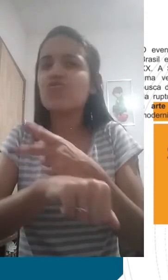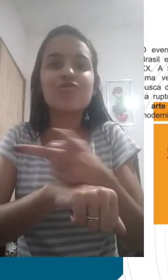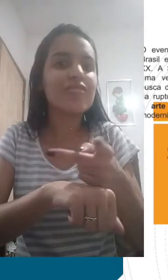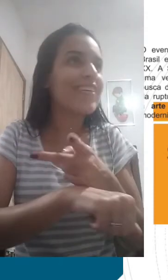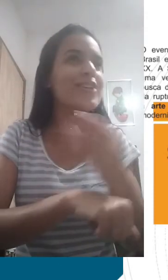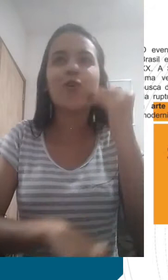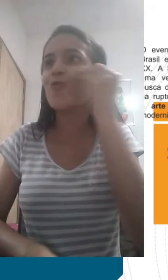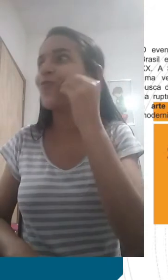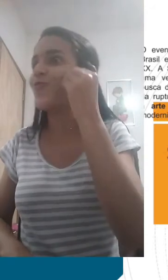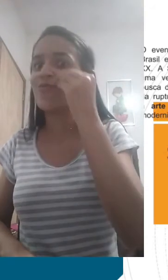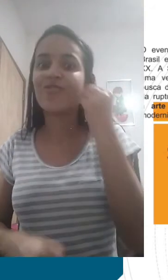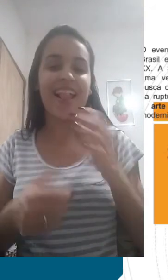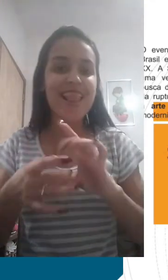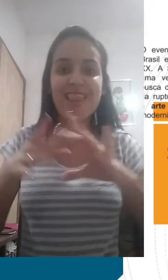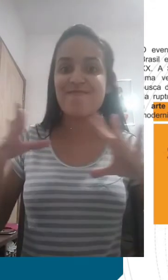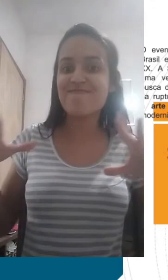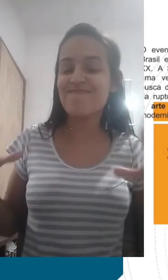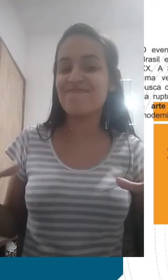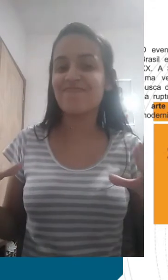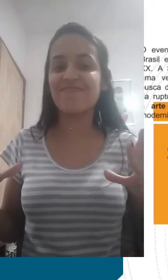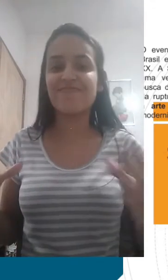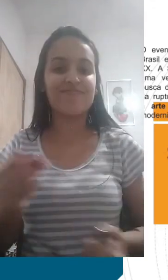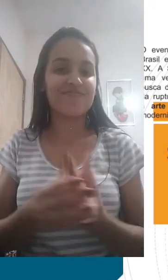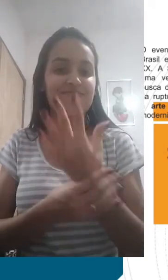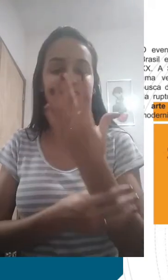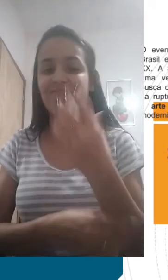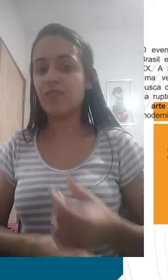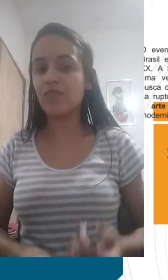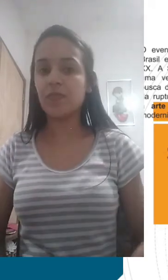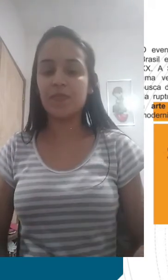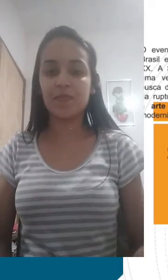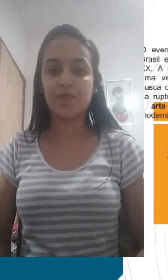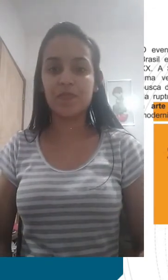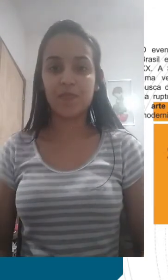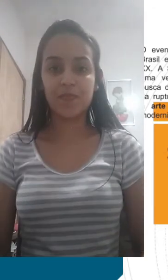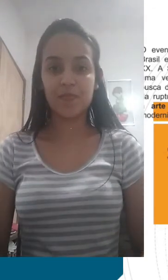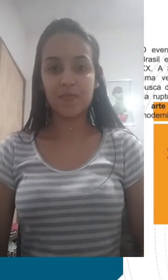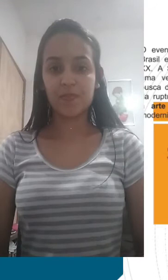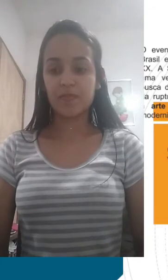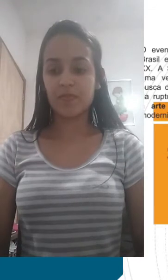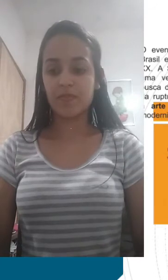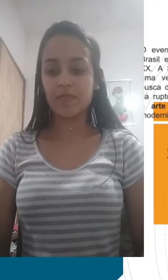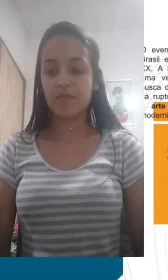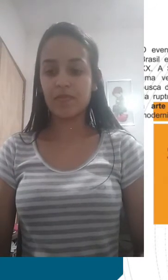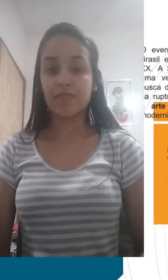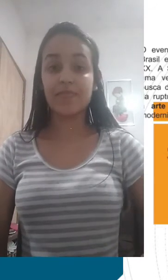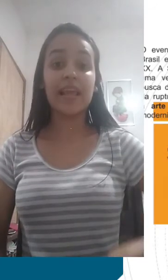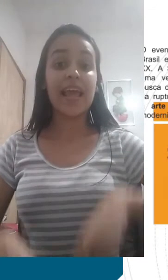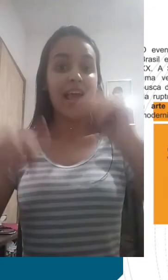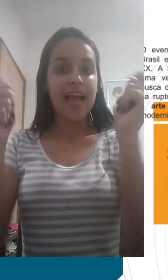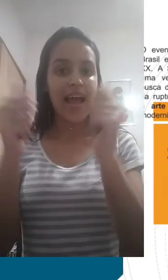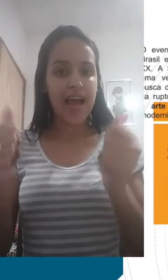liberdade criadora da ruptura com o passado e até corporal, pois a arte passou então da